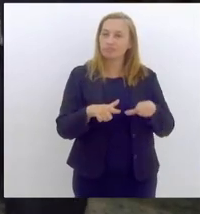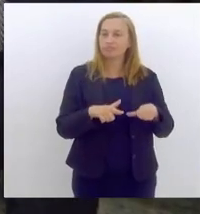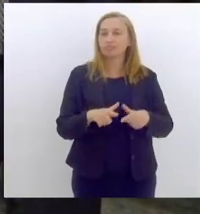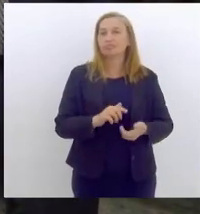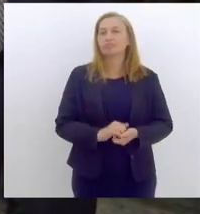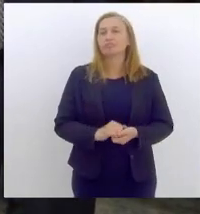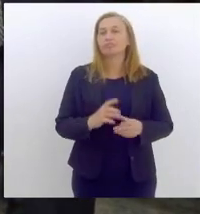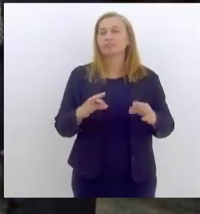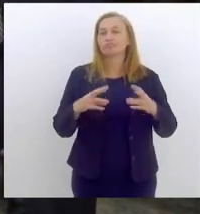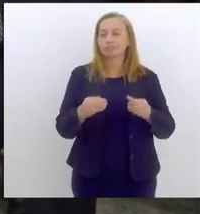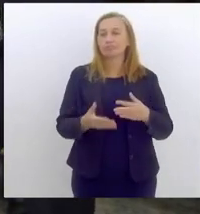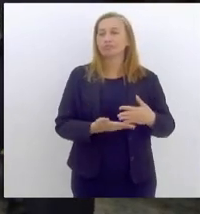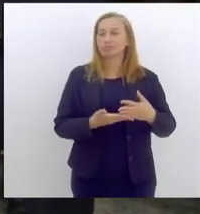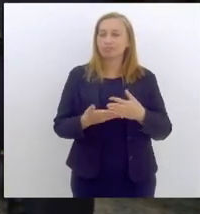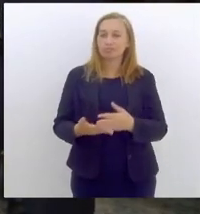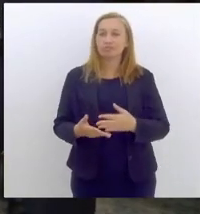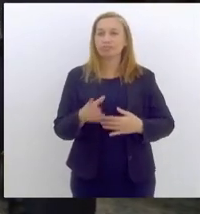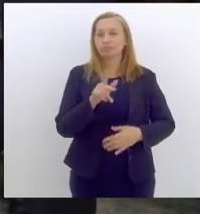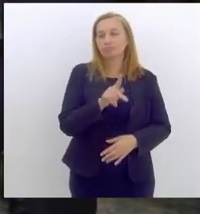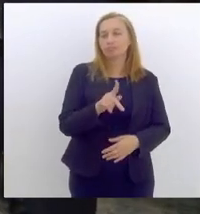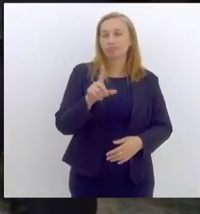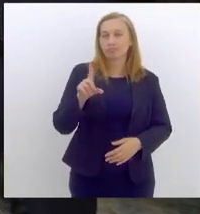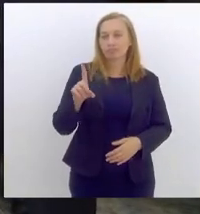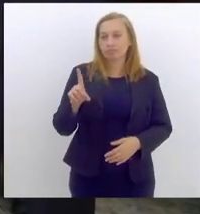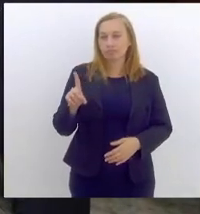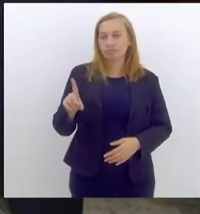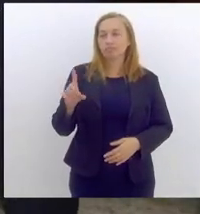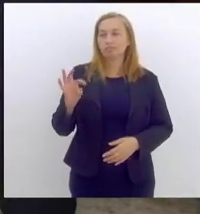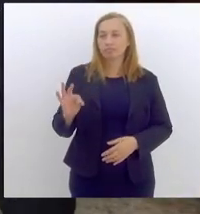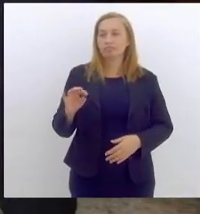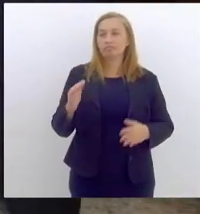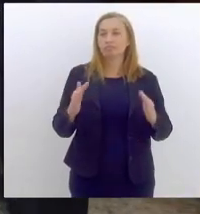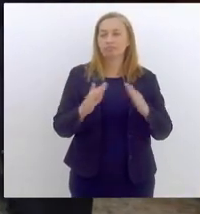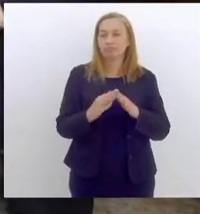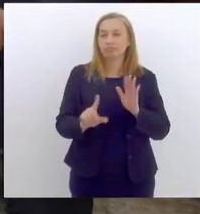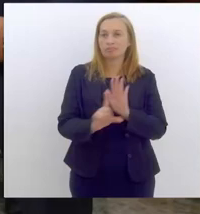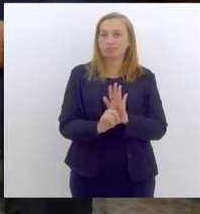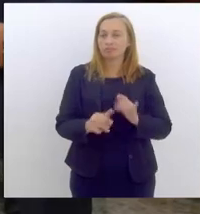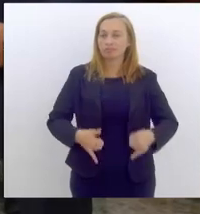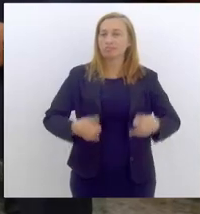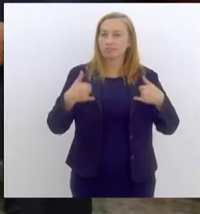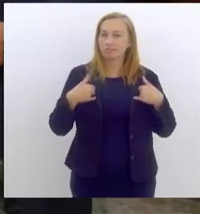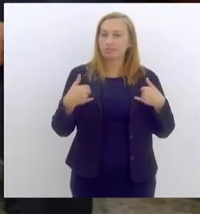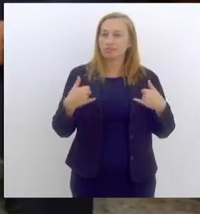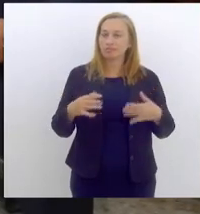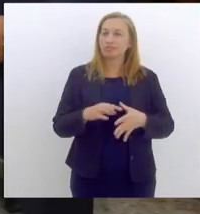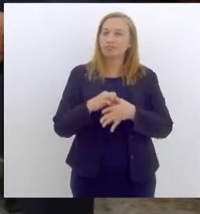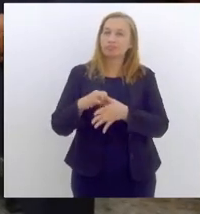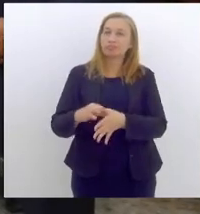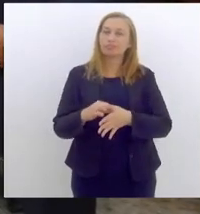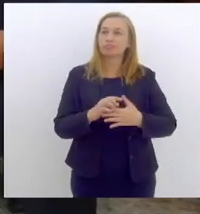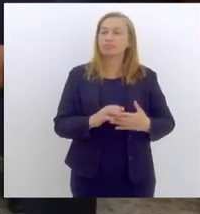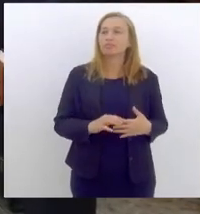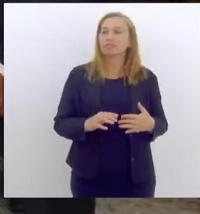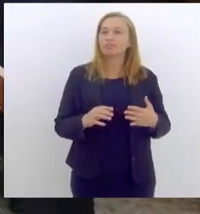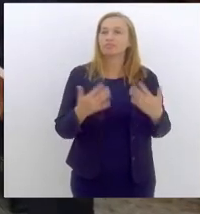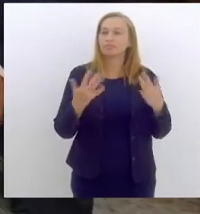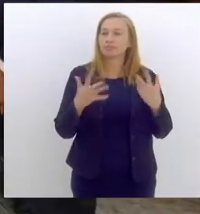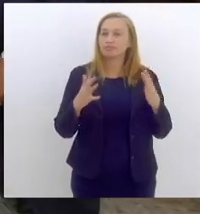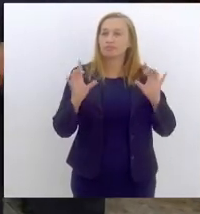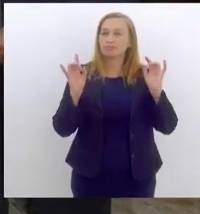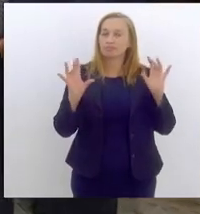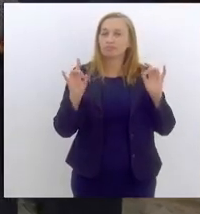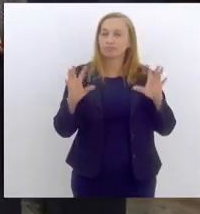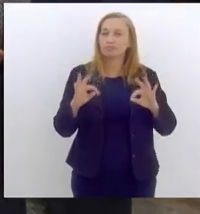toda a condução do PDT nessa Casa Legislativa, orgulho de tê-la como minha líder de bancada. Uma saudação especial a